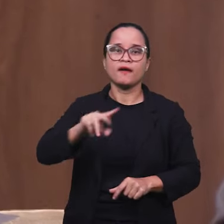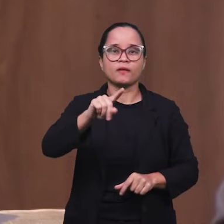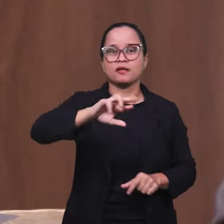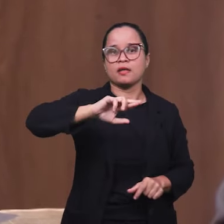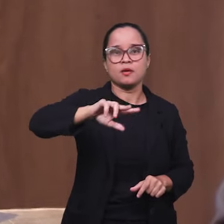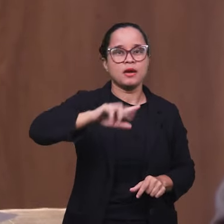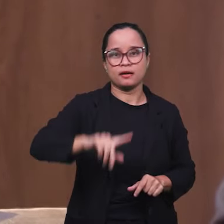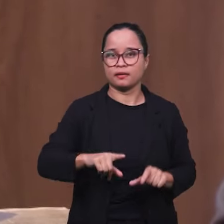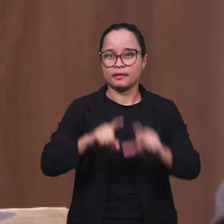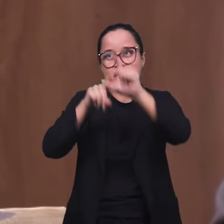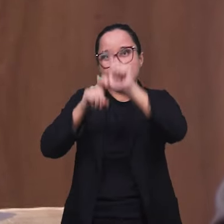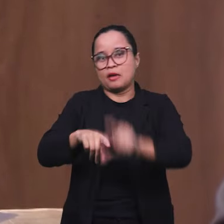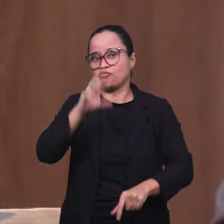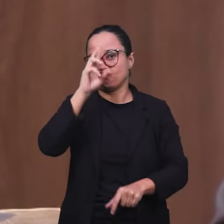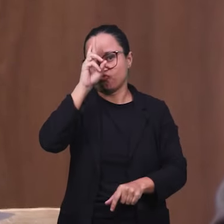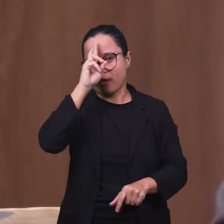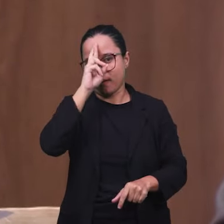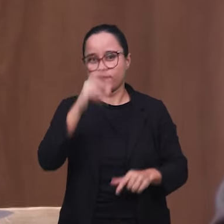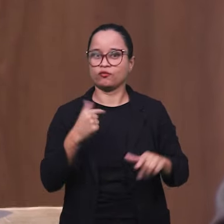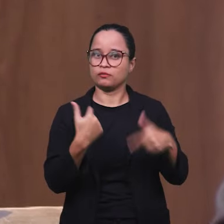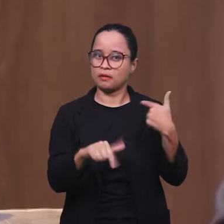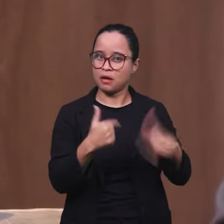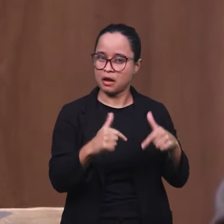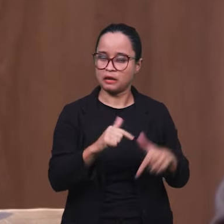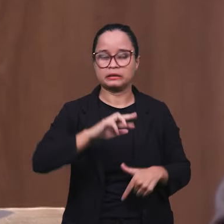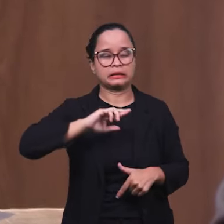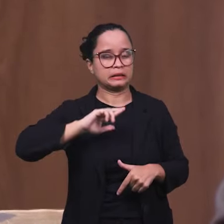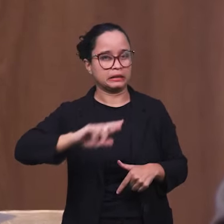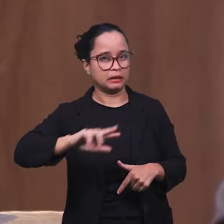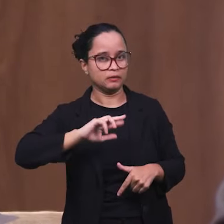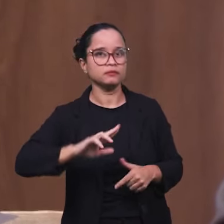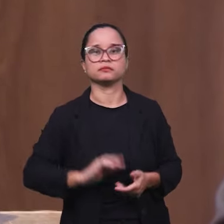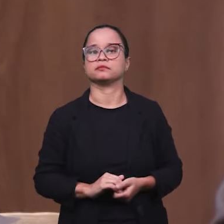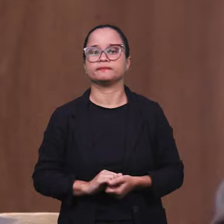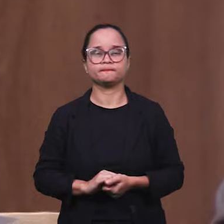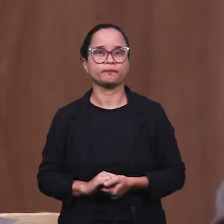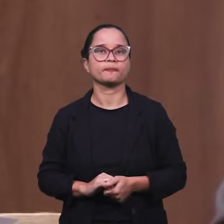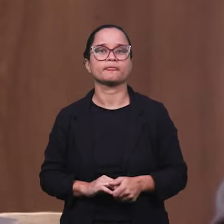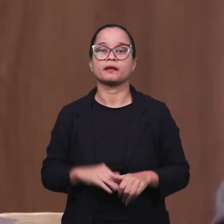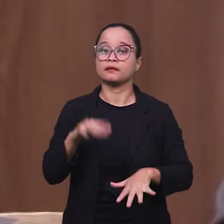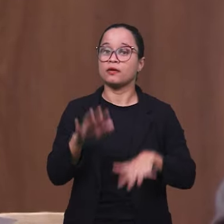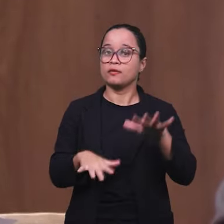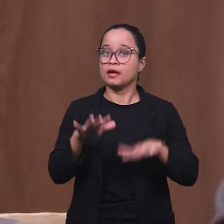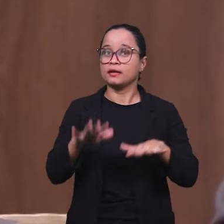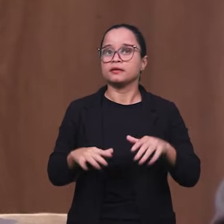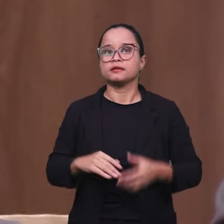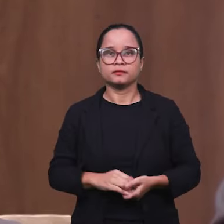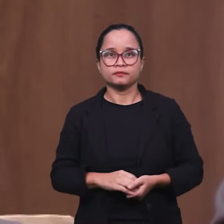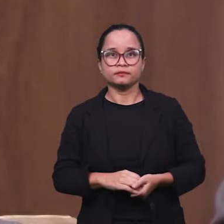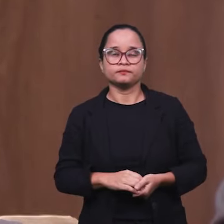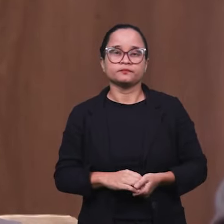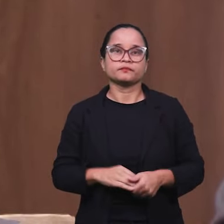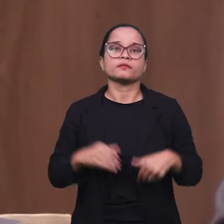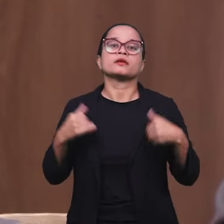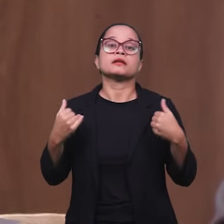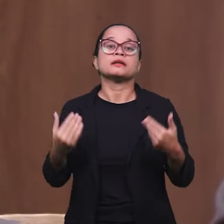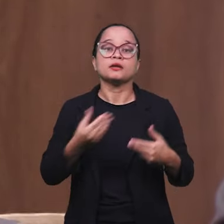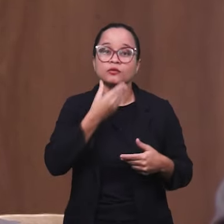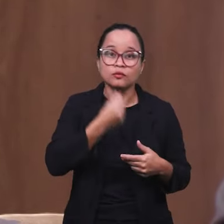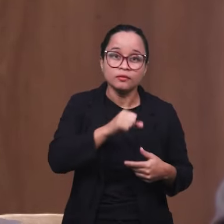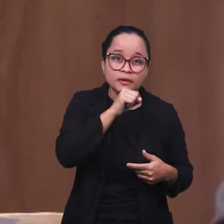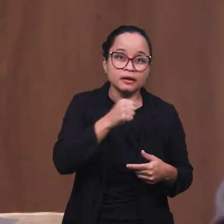Senhor. Você não é dependente do seu patrão, não é verdade? Não é dependente, talvez, em